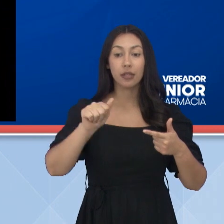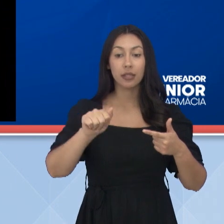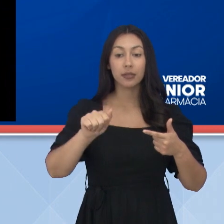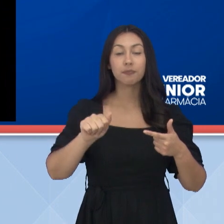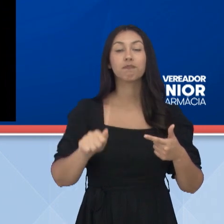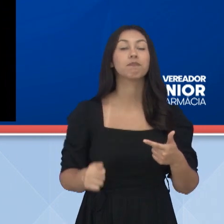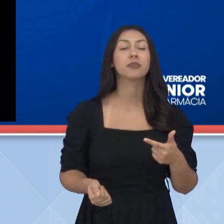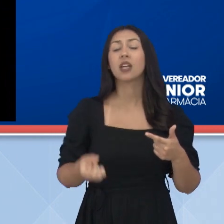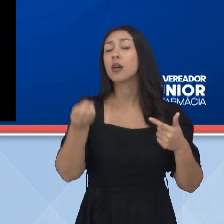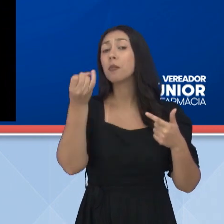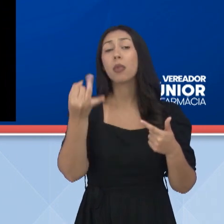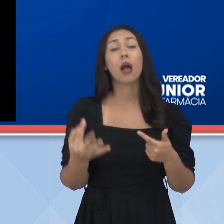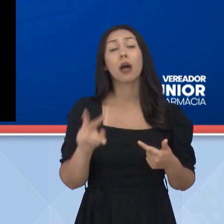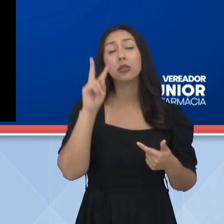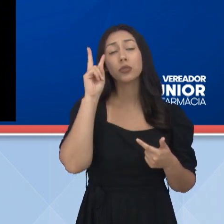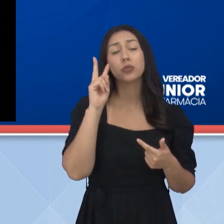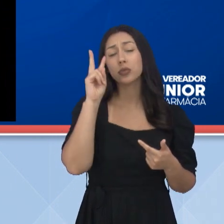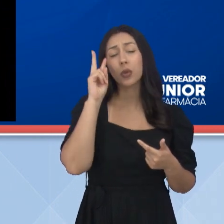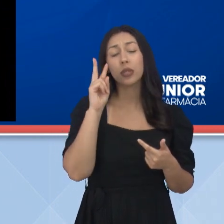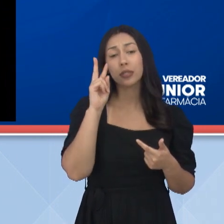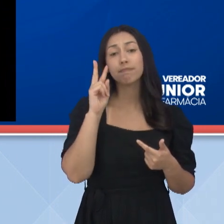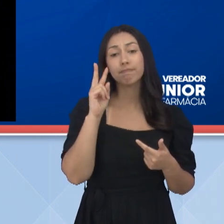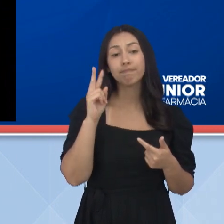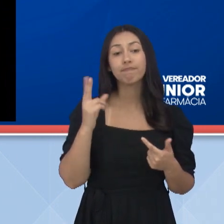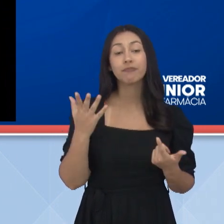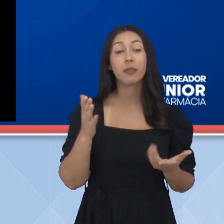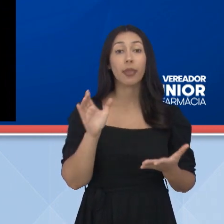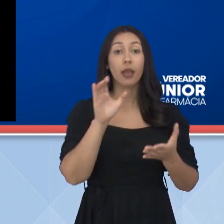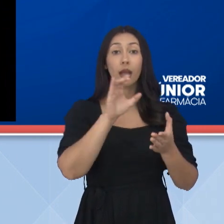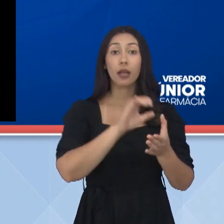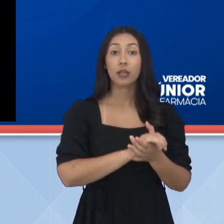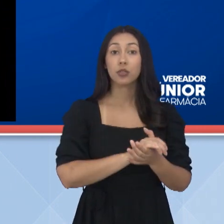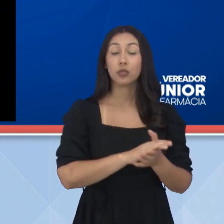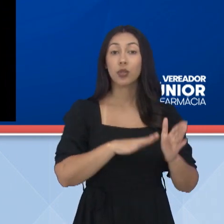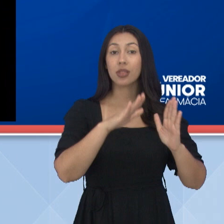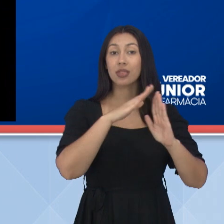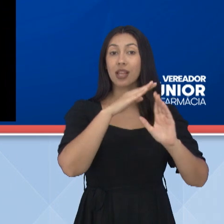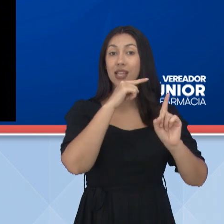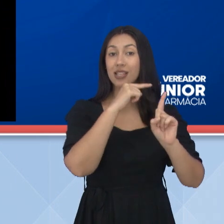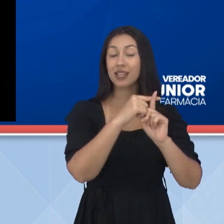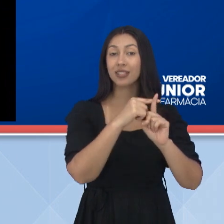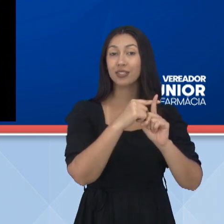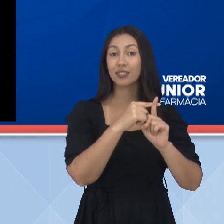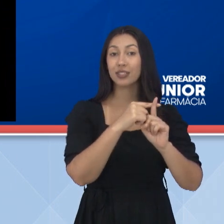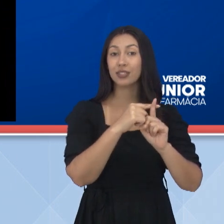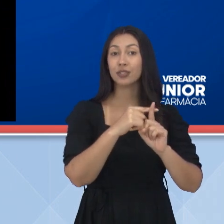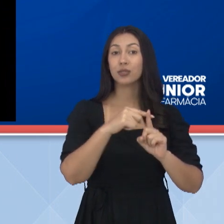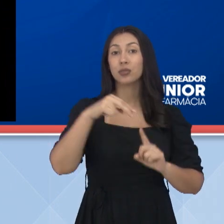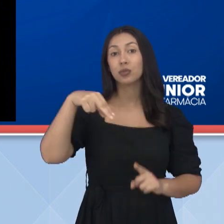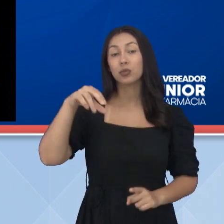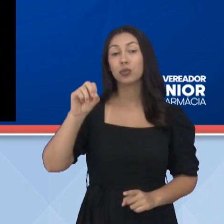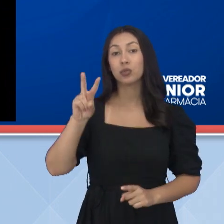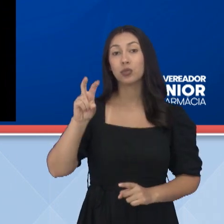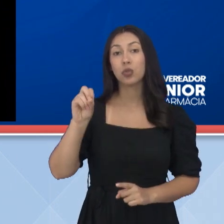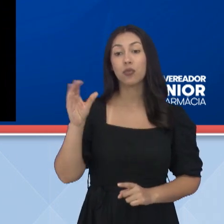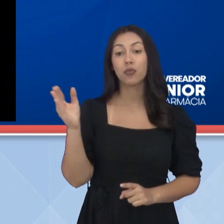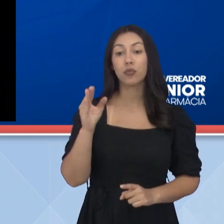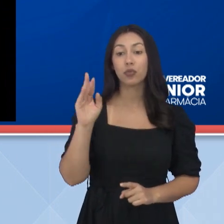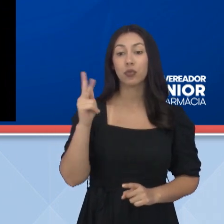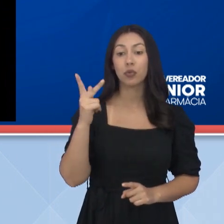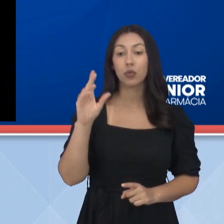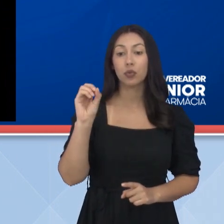Falar um pouquinho da história dele aqui, do casal, né? Casou lá na Igreja do Novo Horizonte, Coração Eucarístico de Jesus,